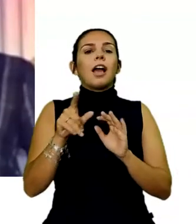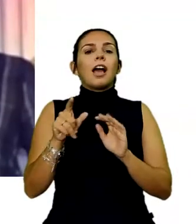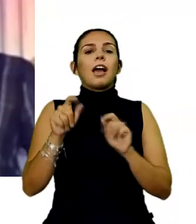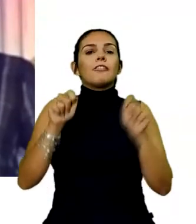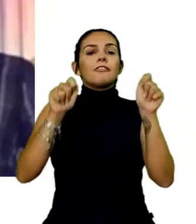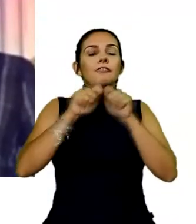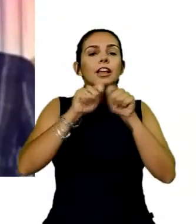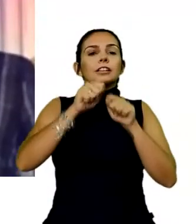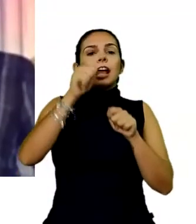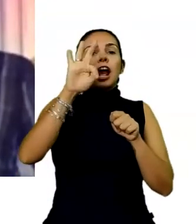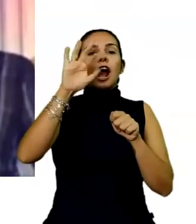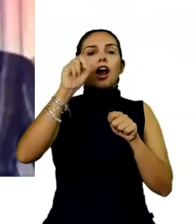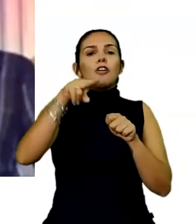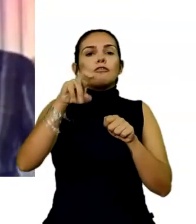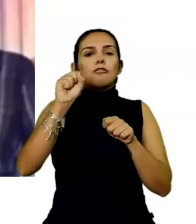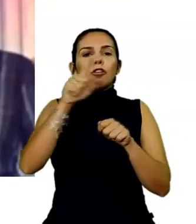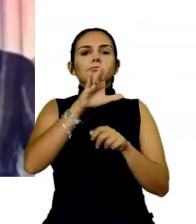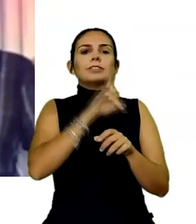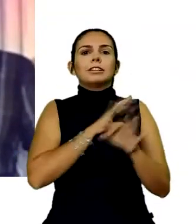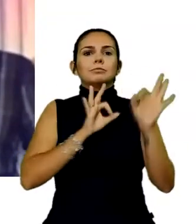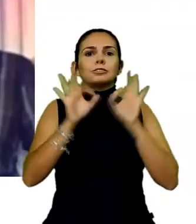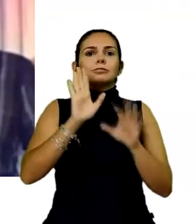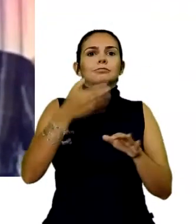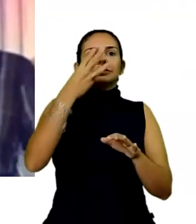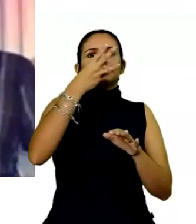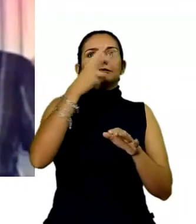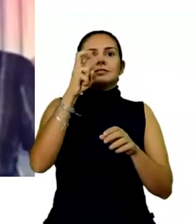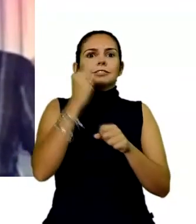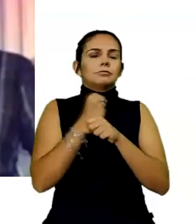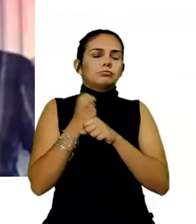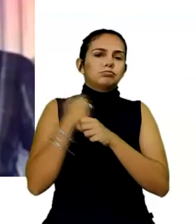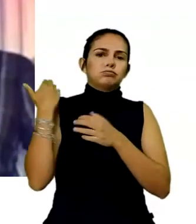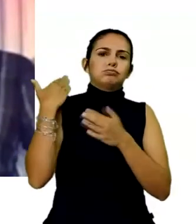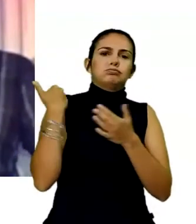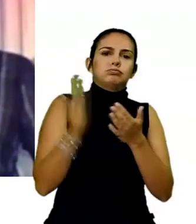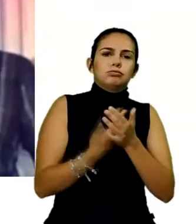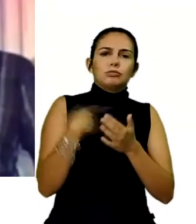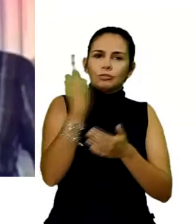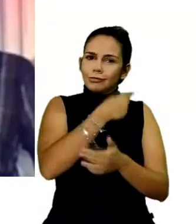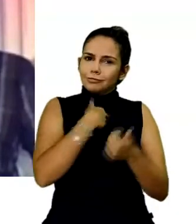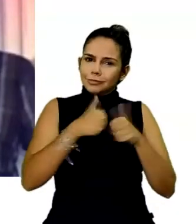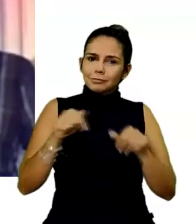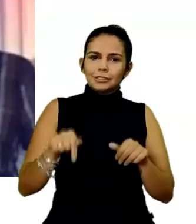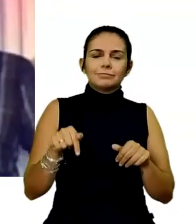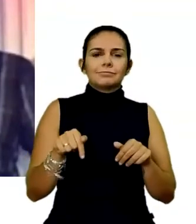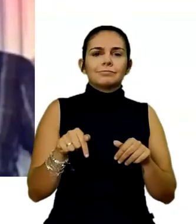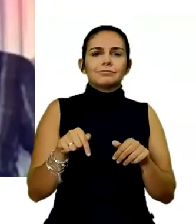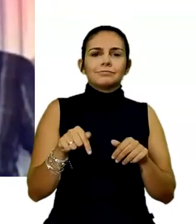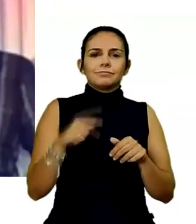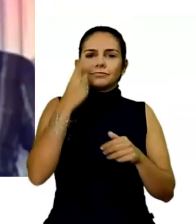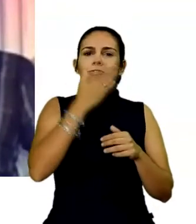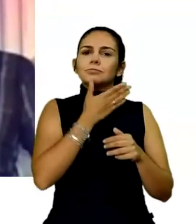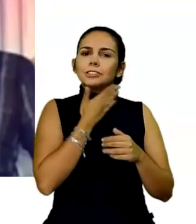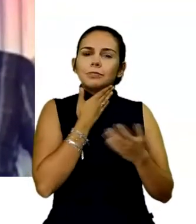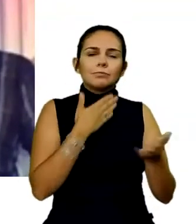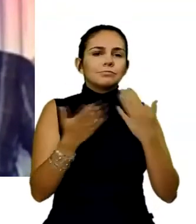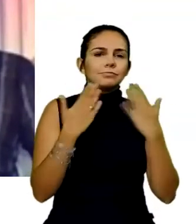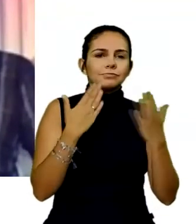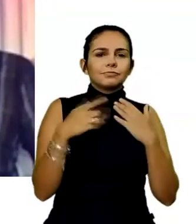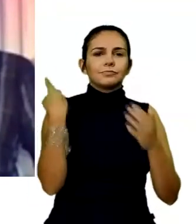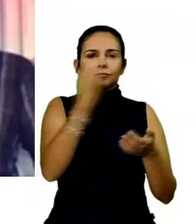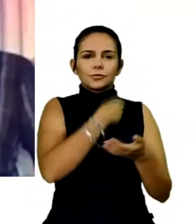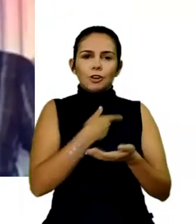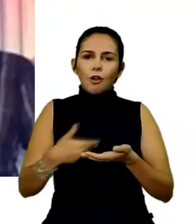Borges, gestor cultural, projeto que já existe há mais de 35 anos. E nós estamos aqui para um bate-papo com